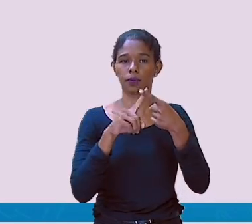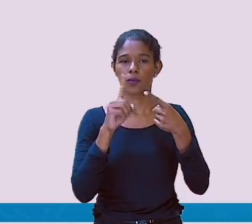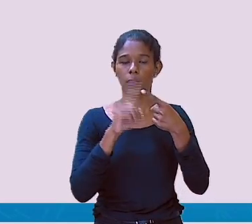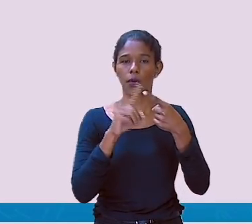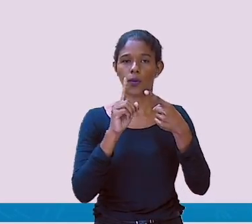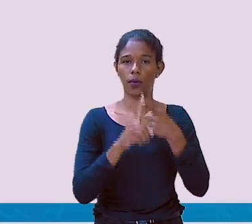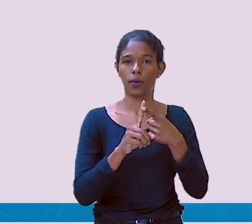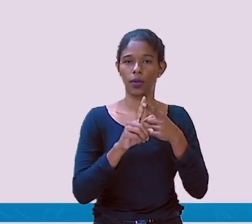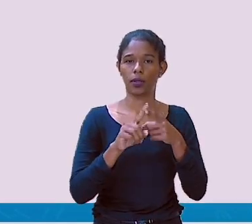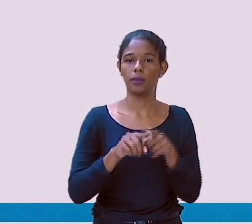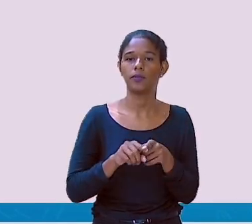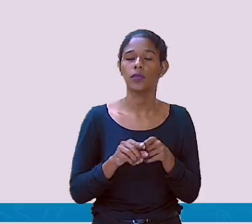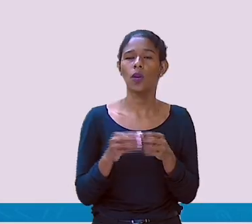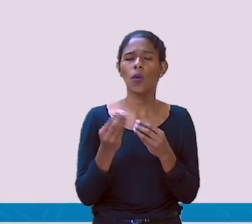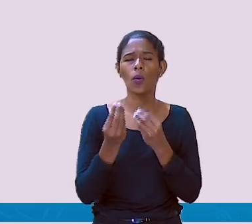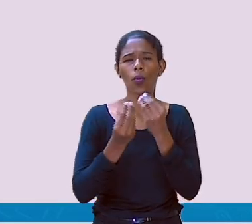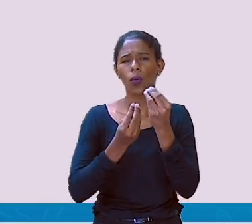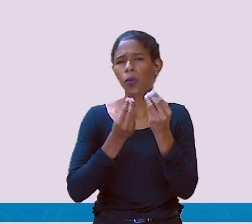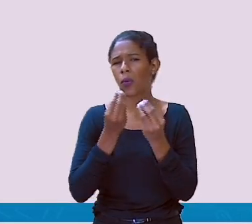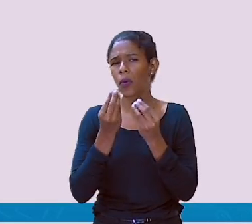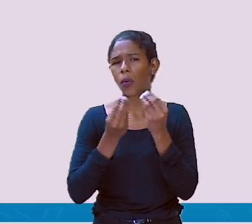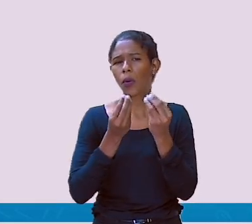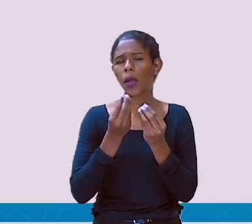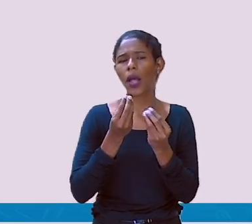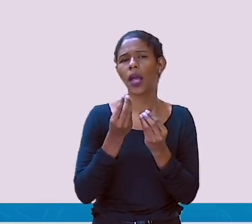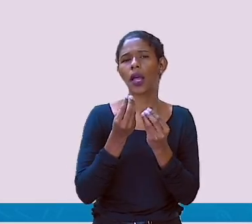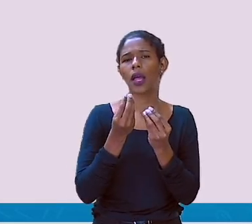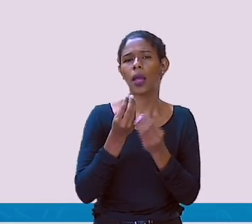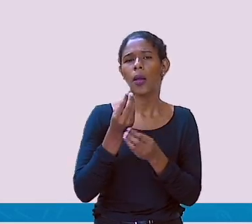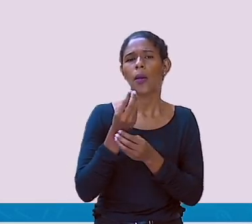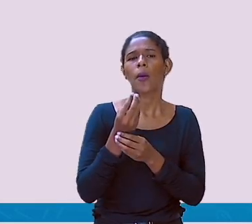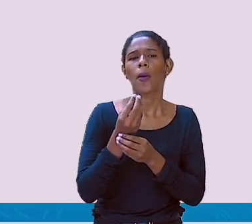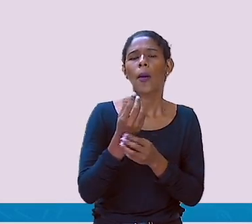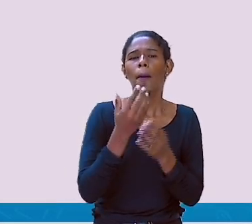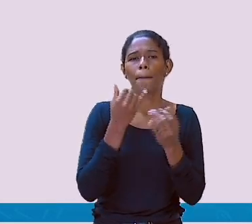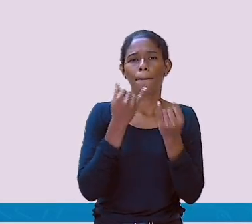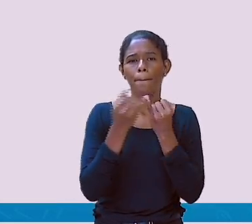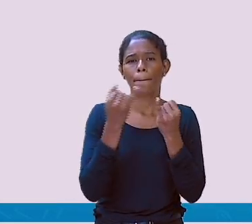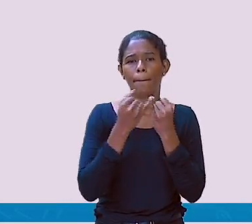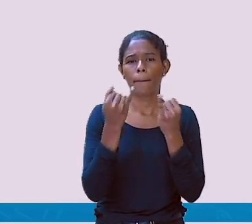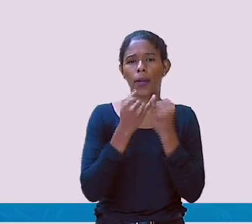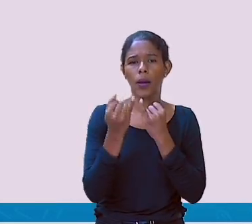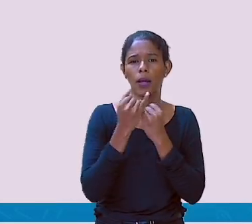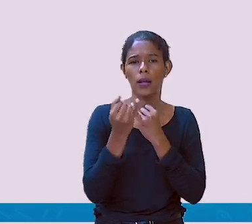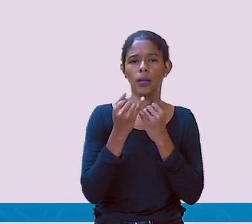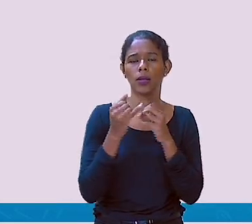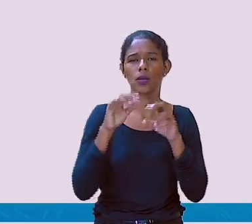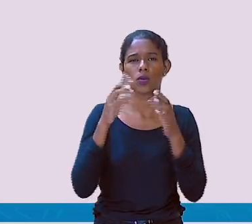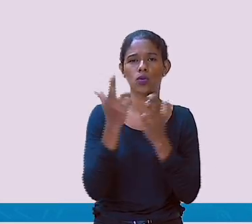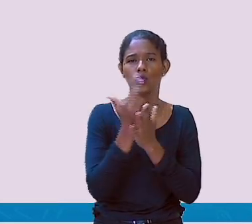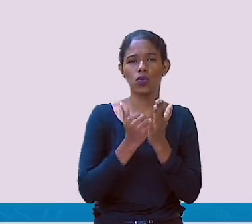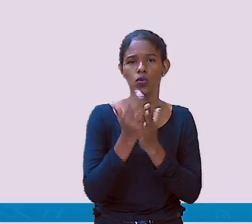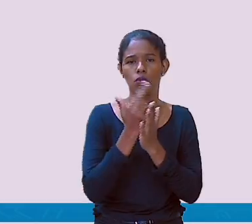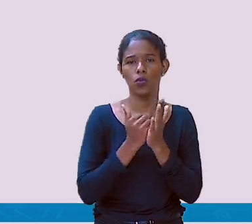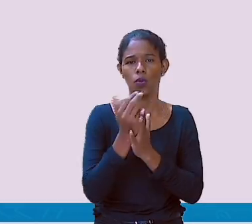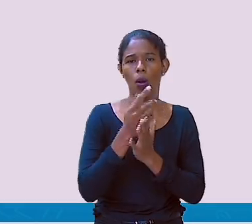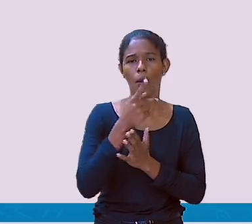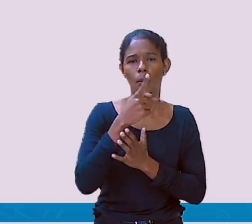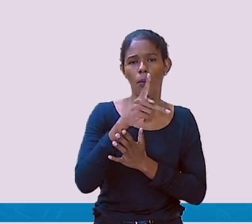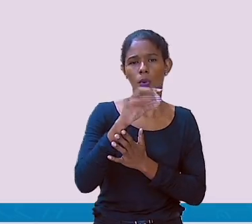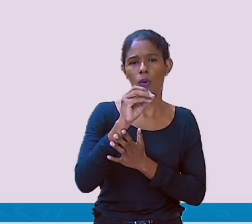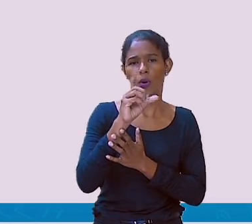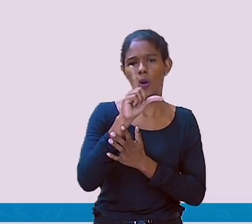é a comparação entre os lados proporcionais e os ângulos